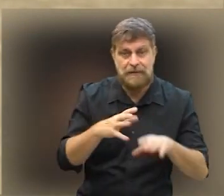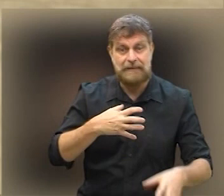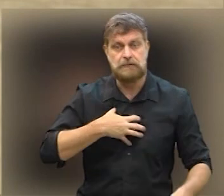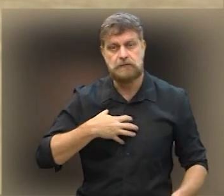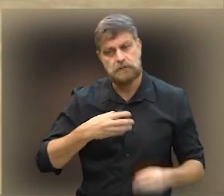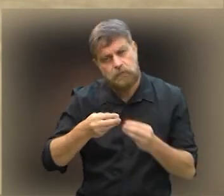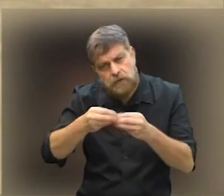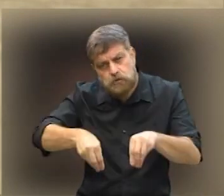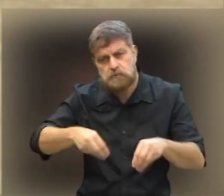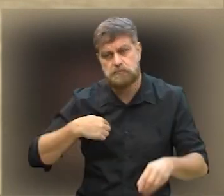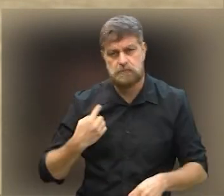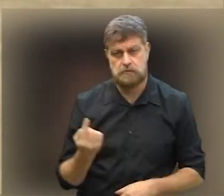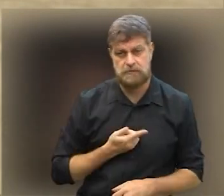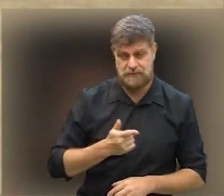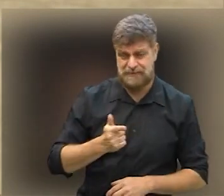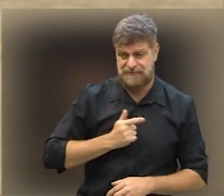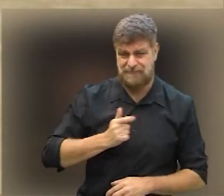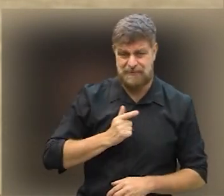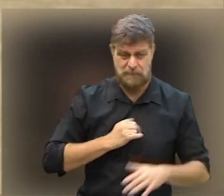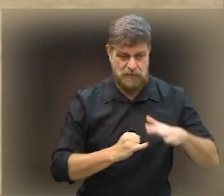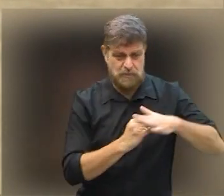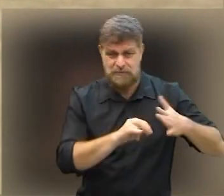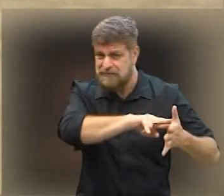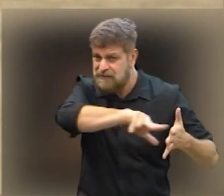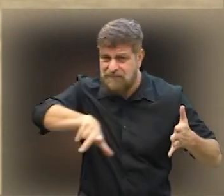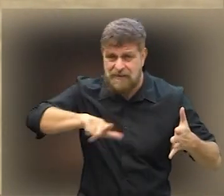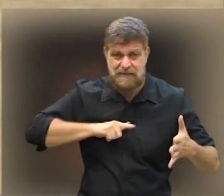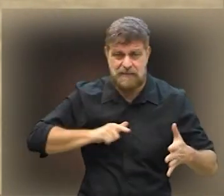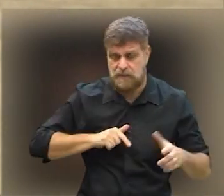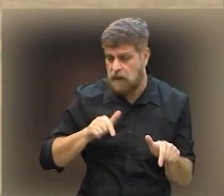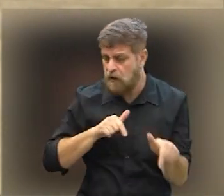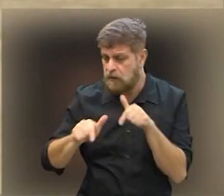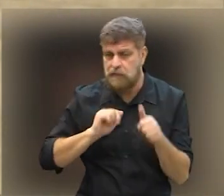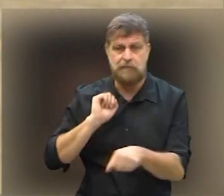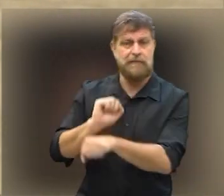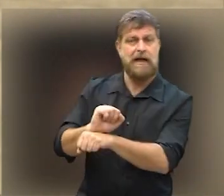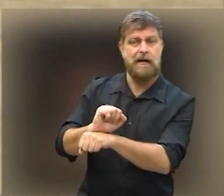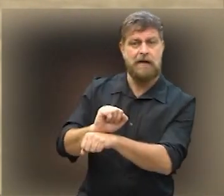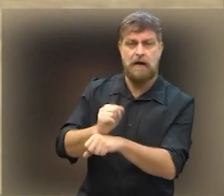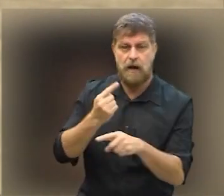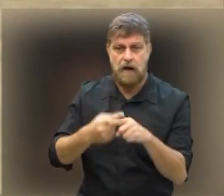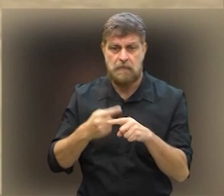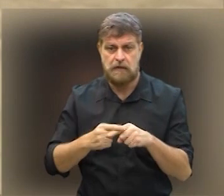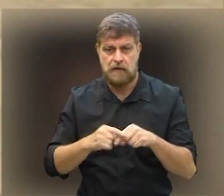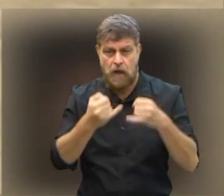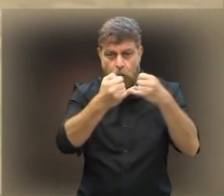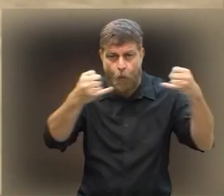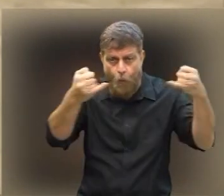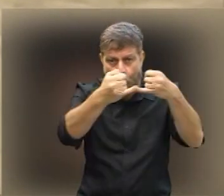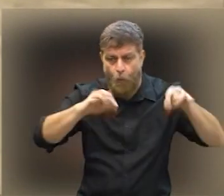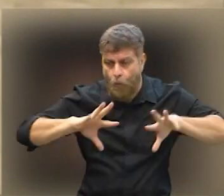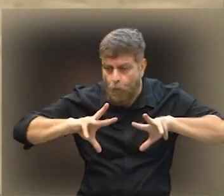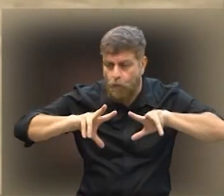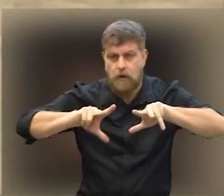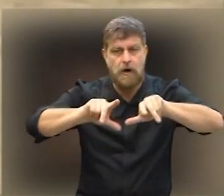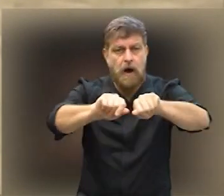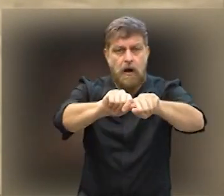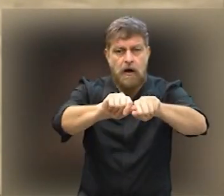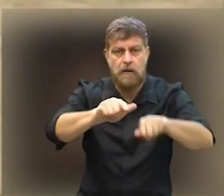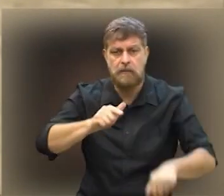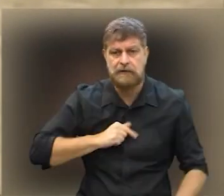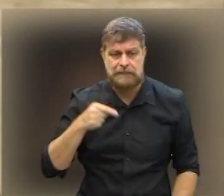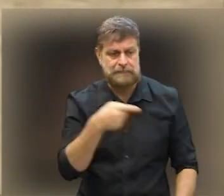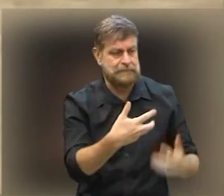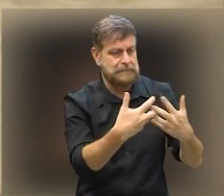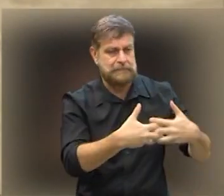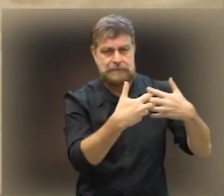executivo, elas também sentem esse prejuízo. Nós tivemos várias entidades que paralisaram suas atividades por conta de